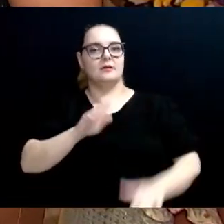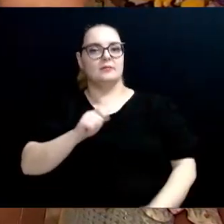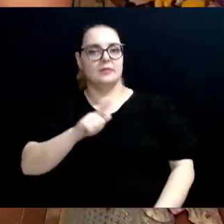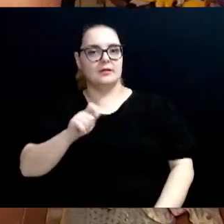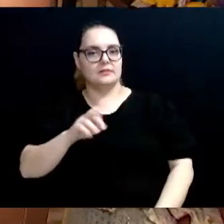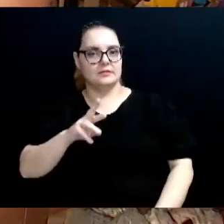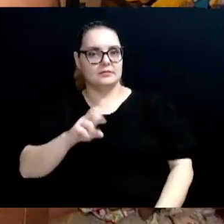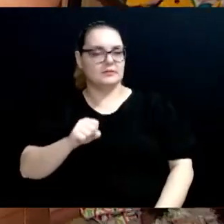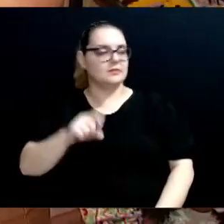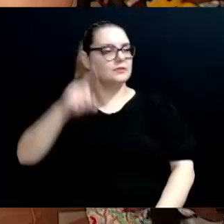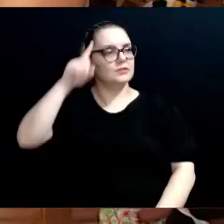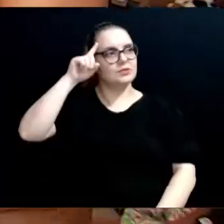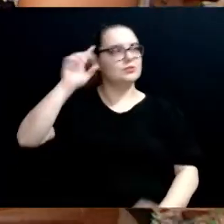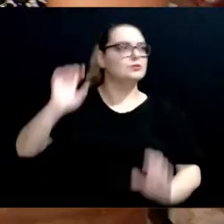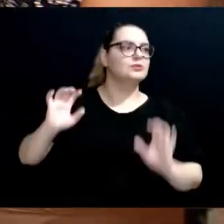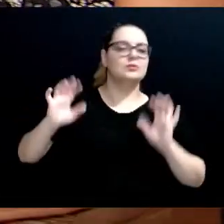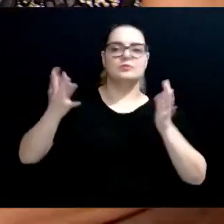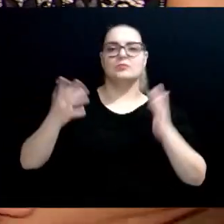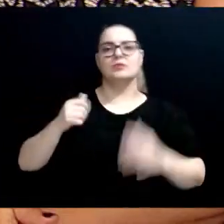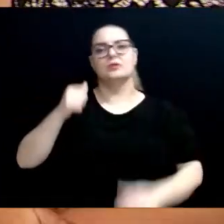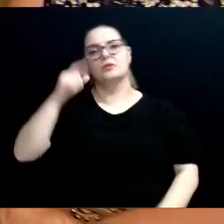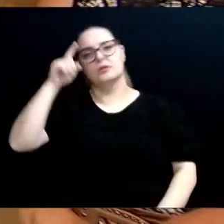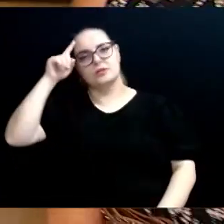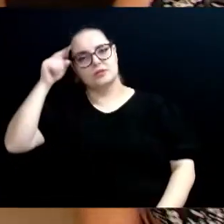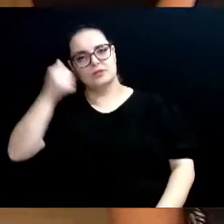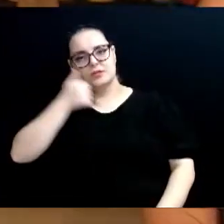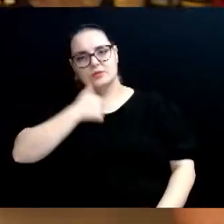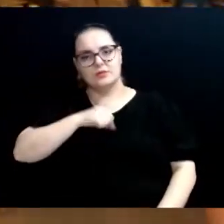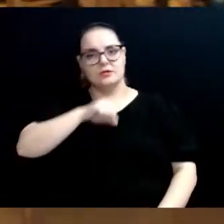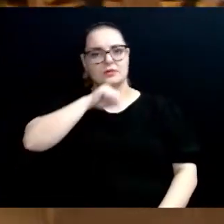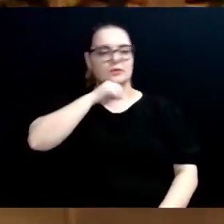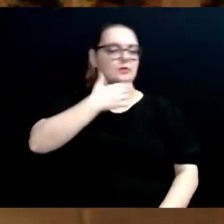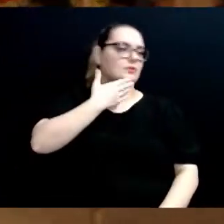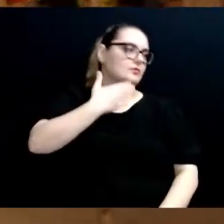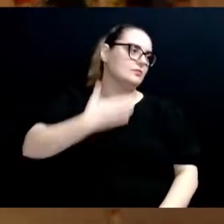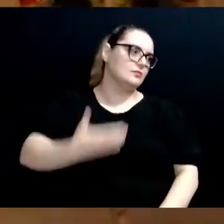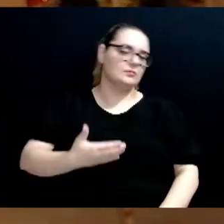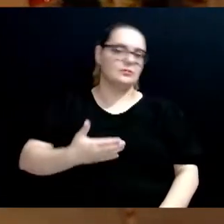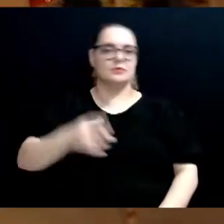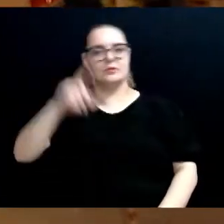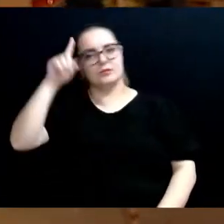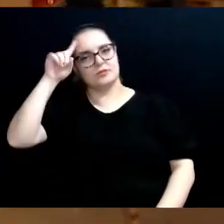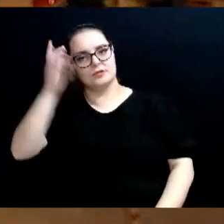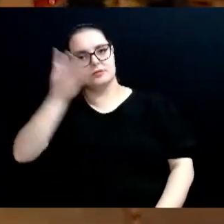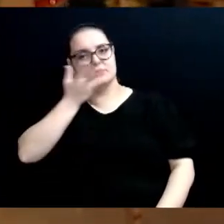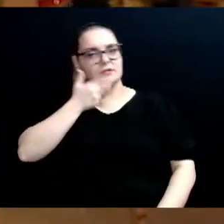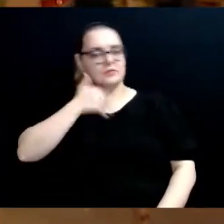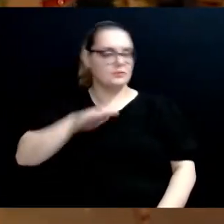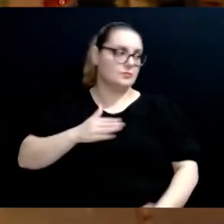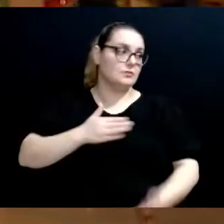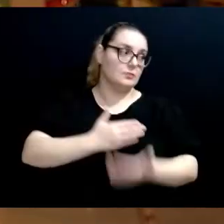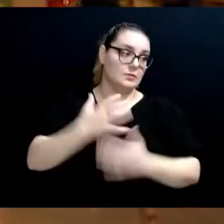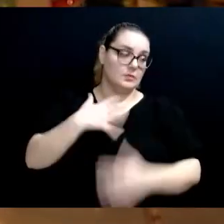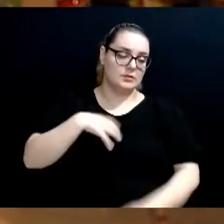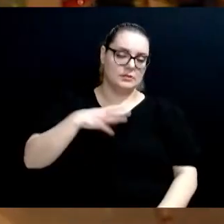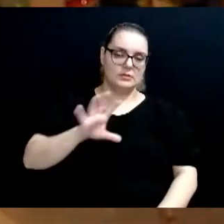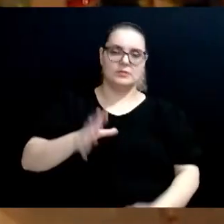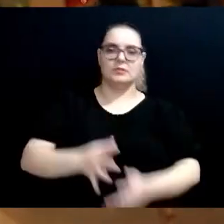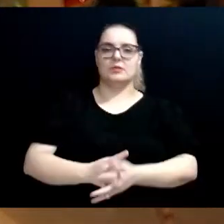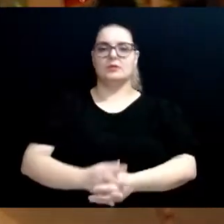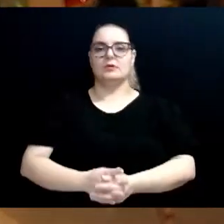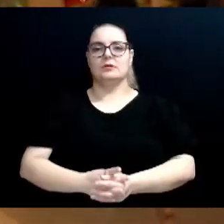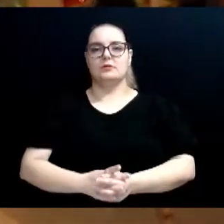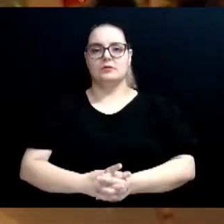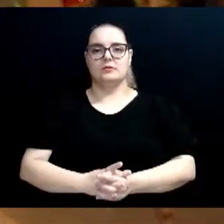começamos, eram feiras, bazares em datas comemorativas, Dia das Mães, Natal, Dia